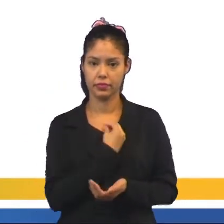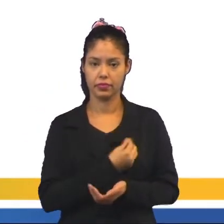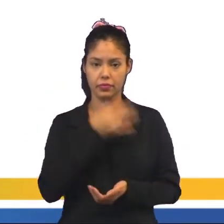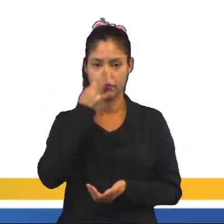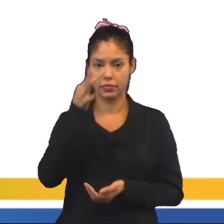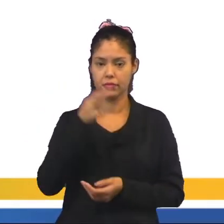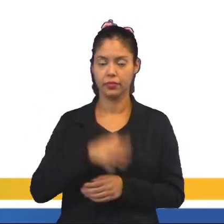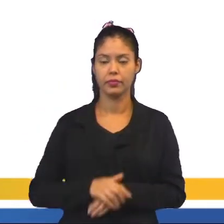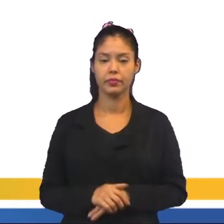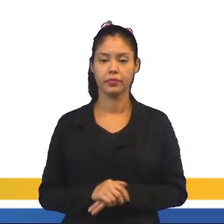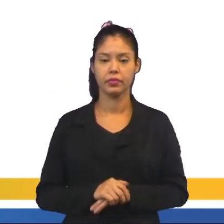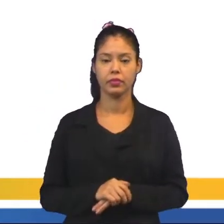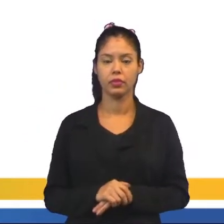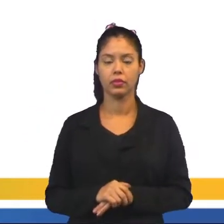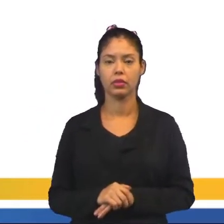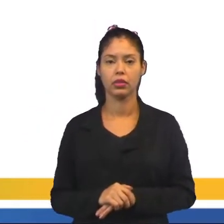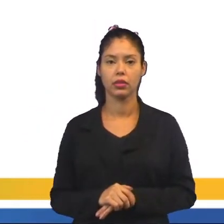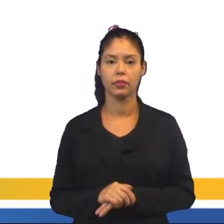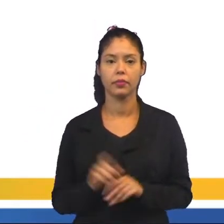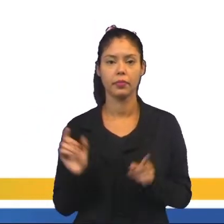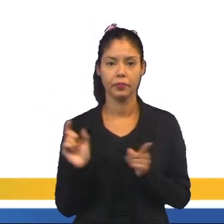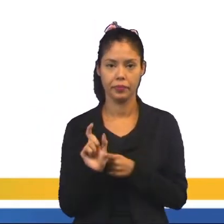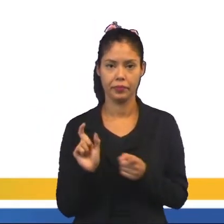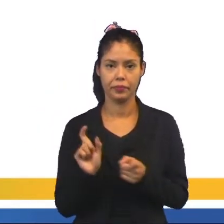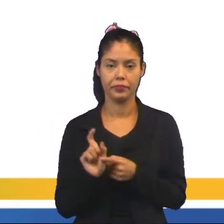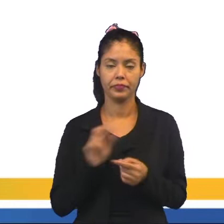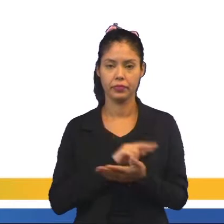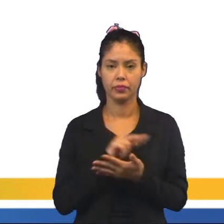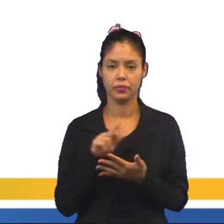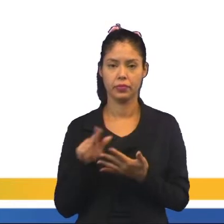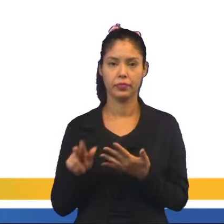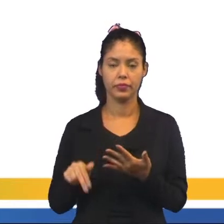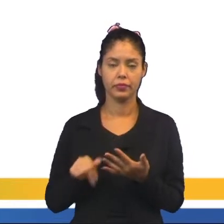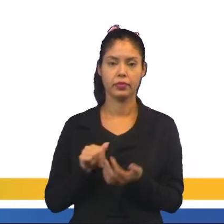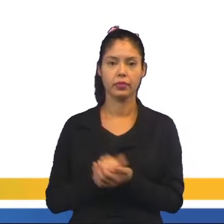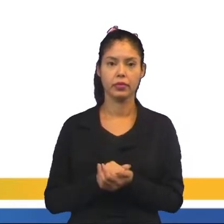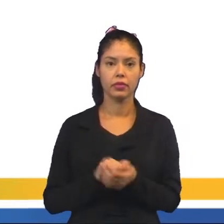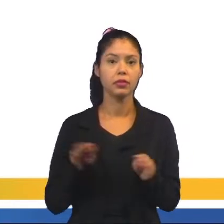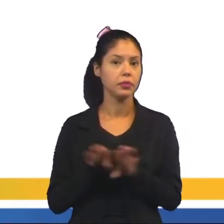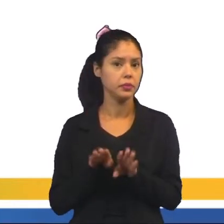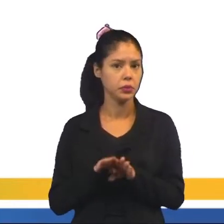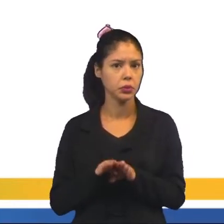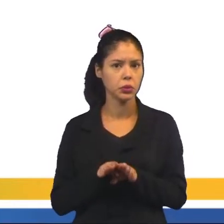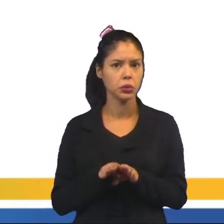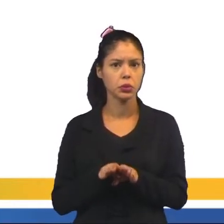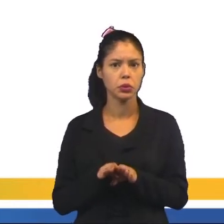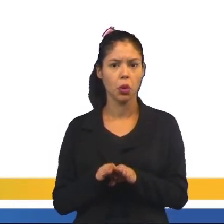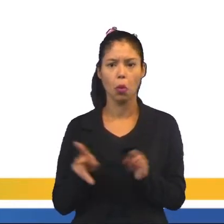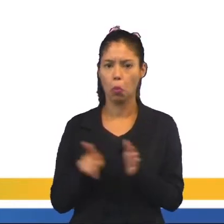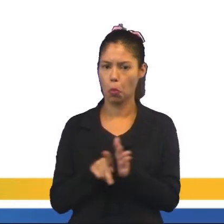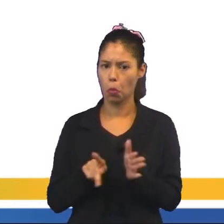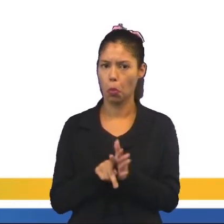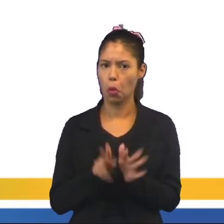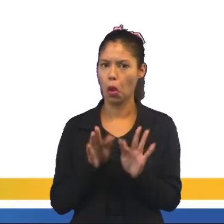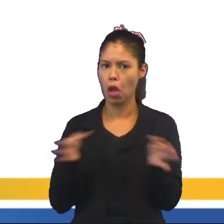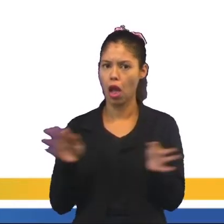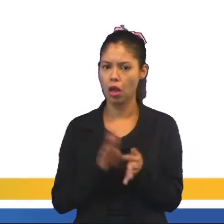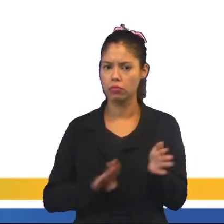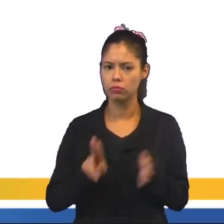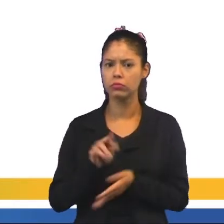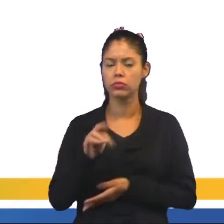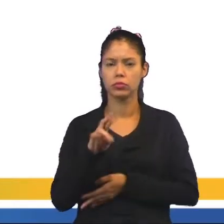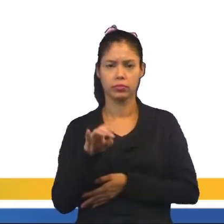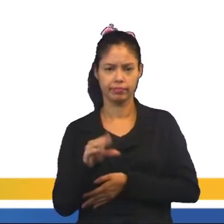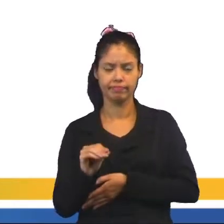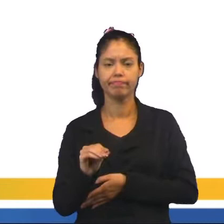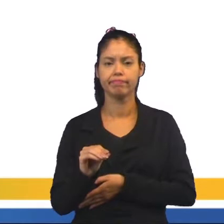presente ou seja ela no futuro tá é uma palavra variar né que que expressa no comportamento de um sujeito ou retos funcionam oração como